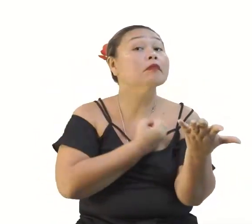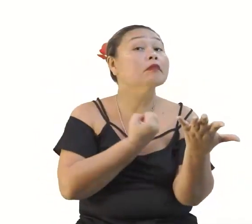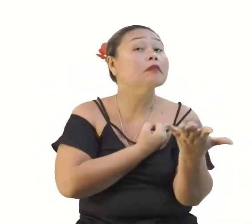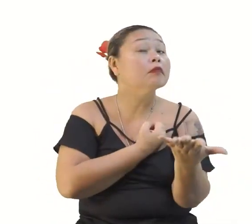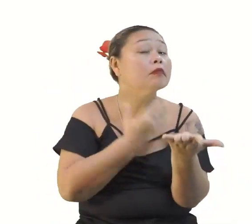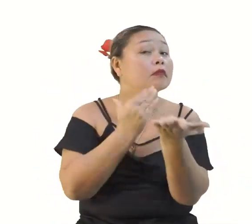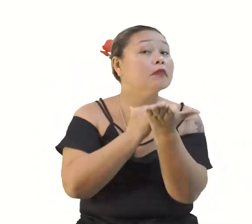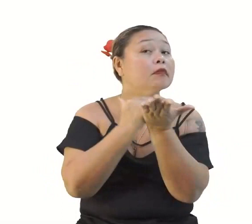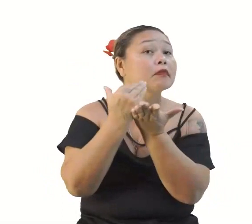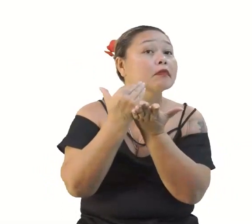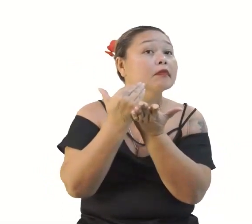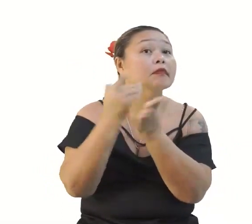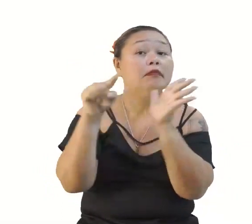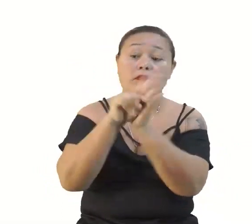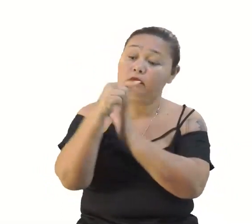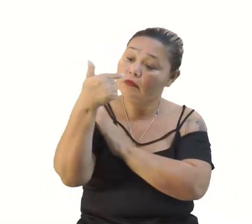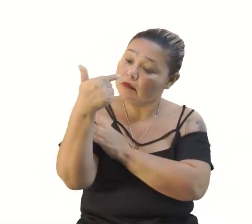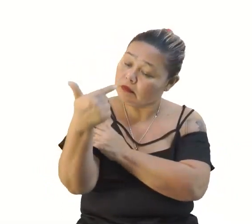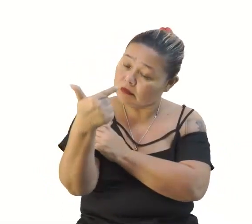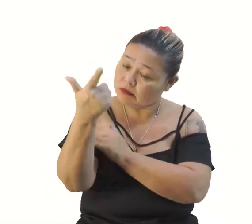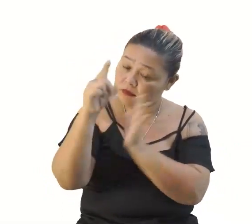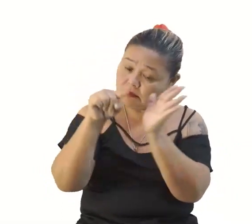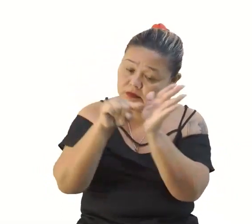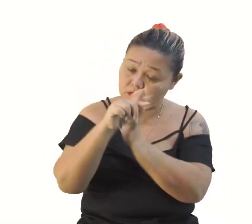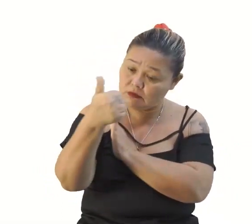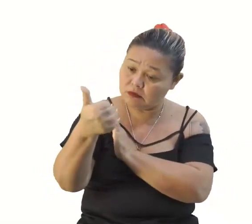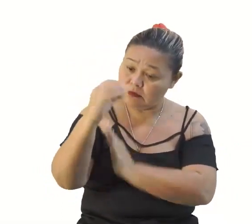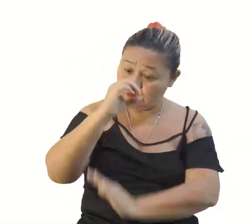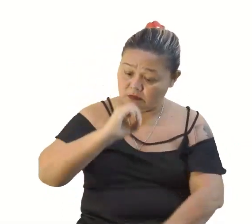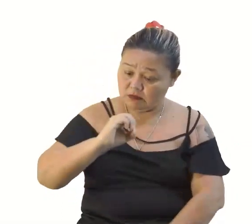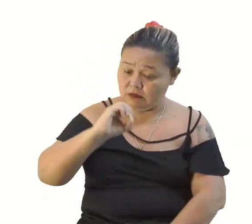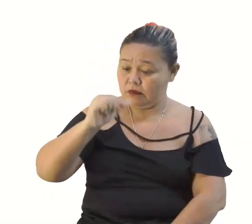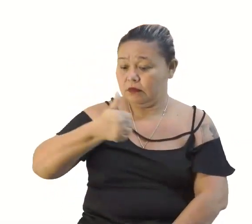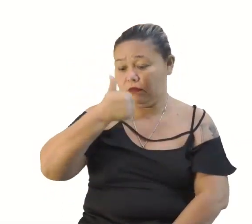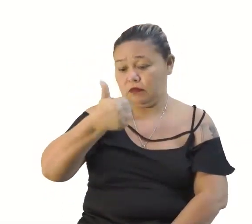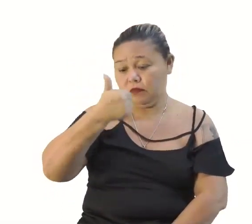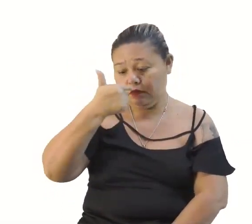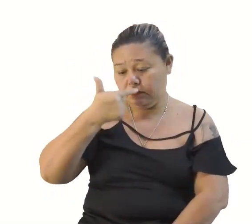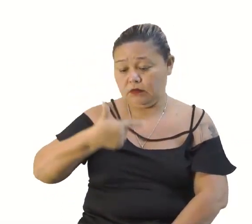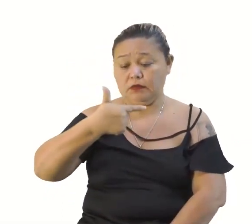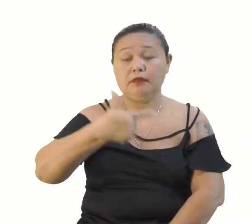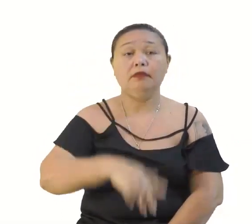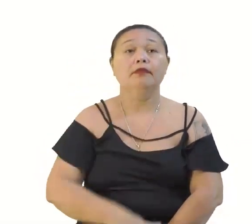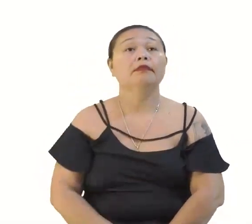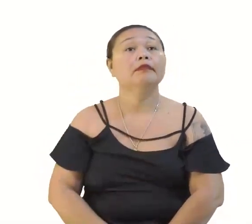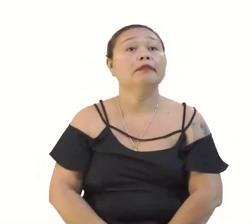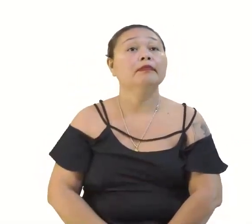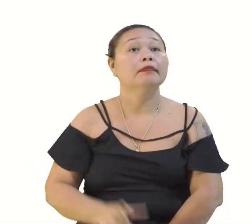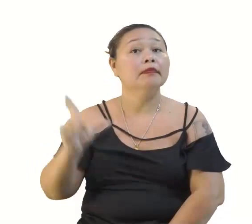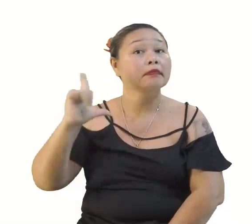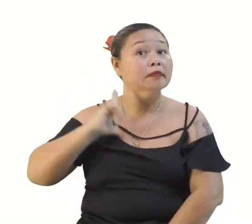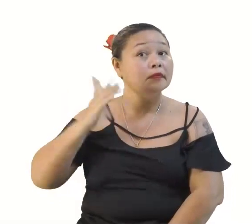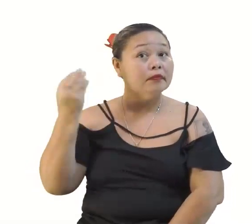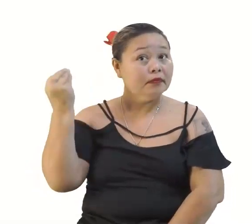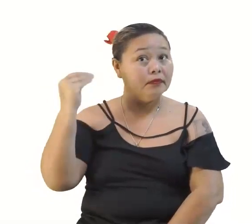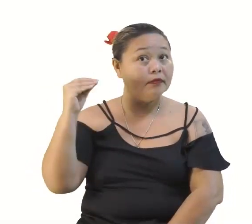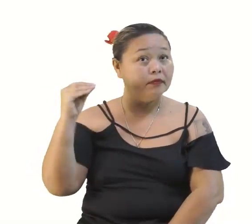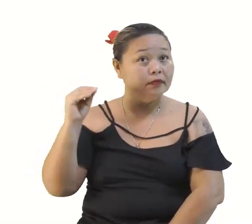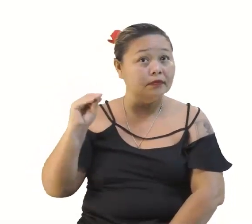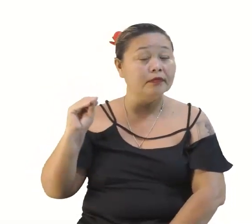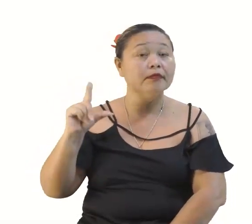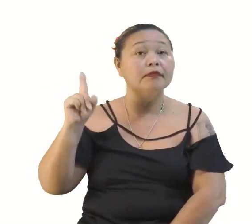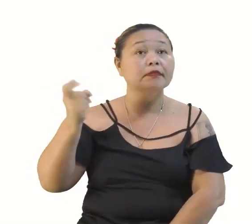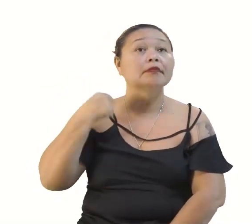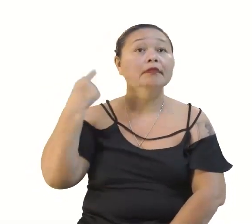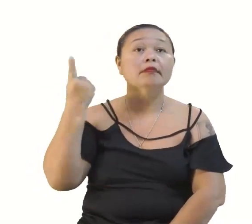entrando na máquina? Menos 2, menos 2, menos 1, 0, 1 e 2. Então, aqui já determinava os pontos de x,